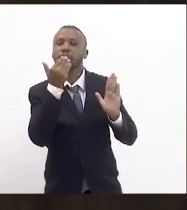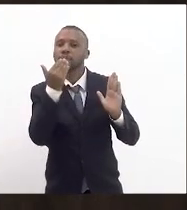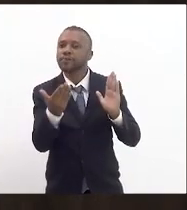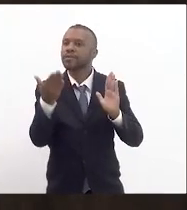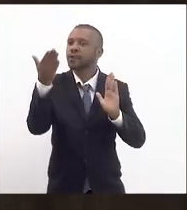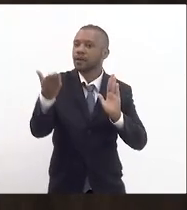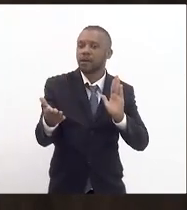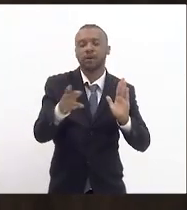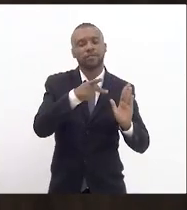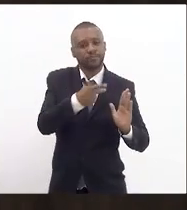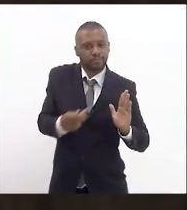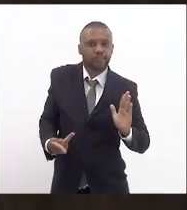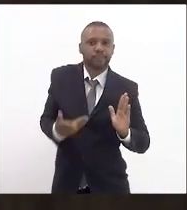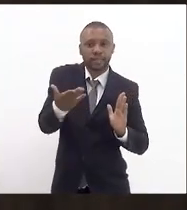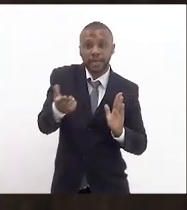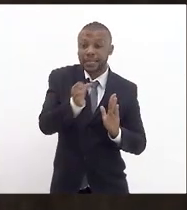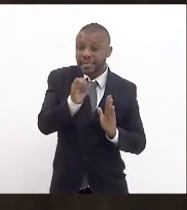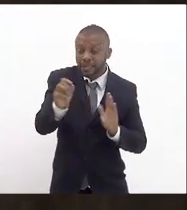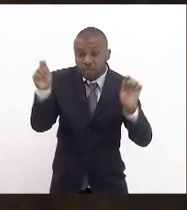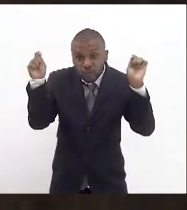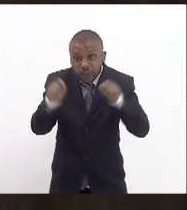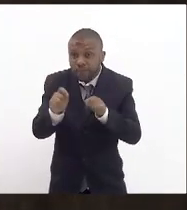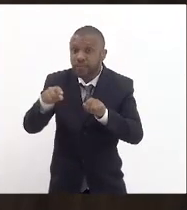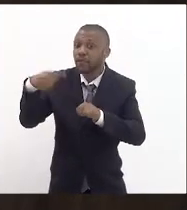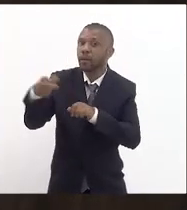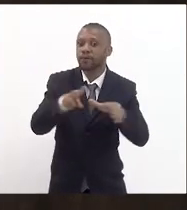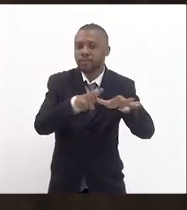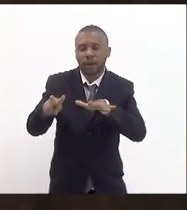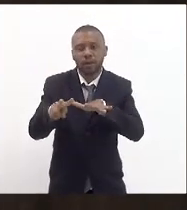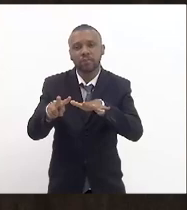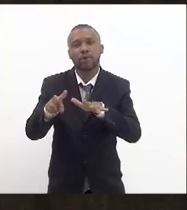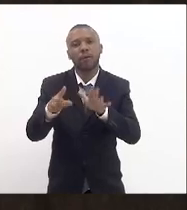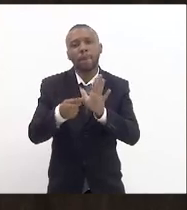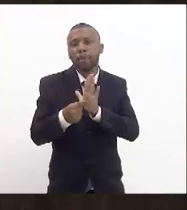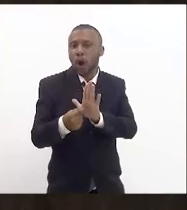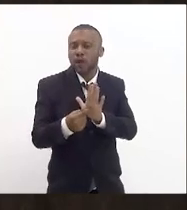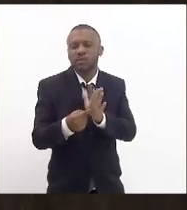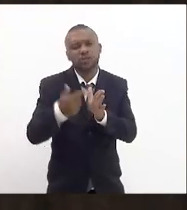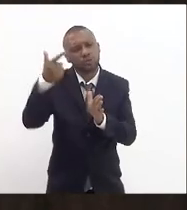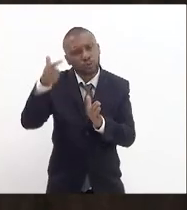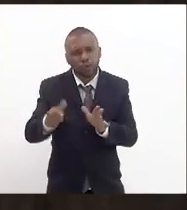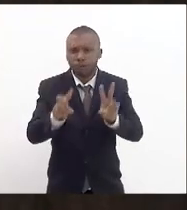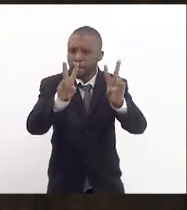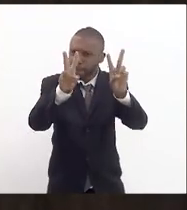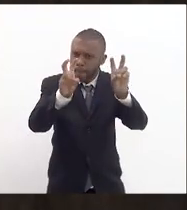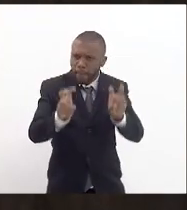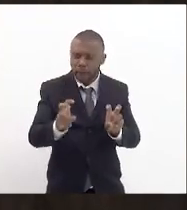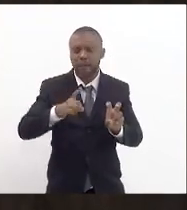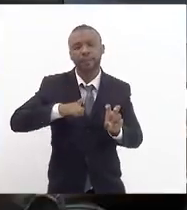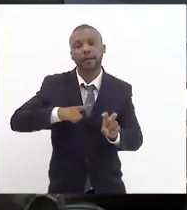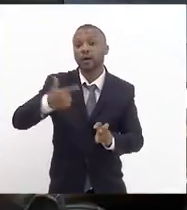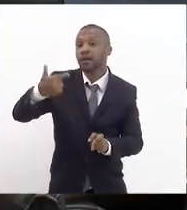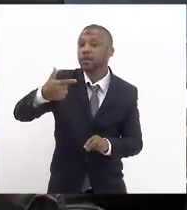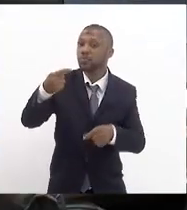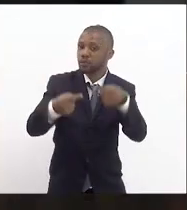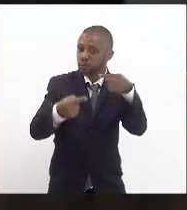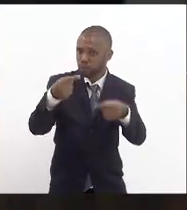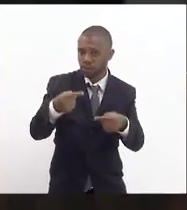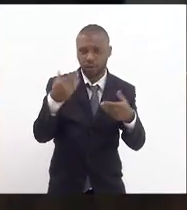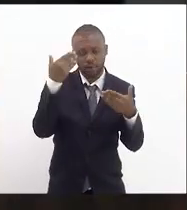se possível, na semana que vem, traga de novo o projeto para entrar em segunda discussão. Muito obrigada.